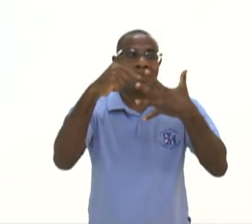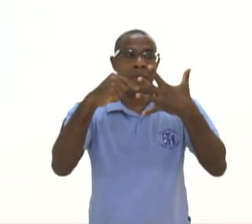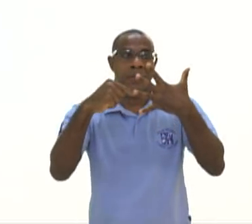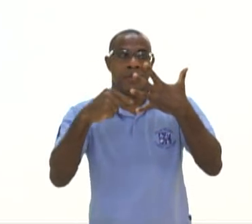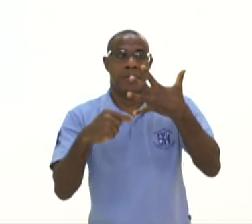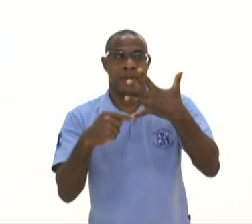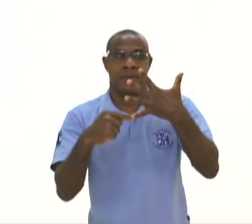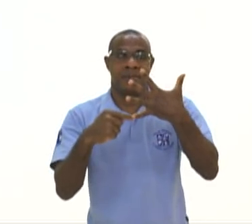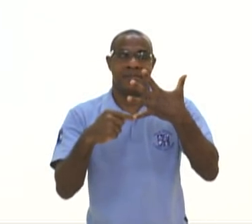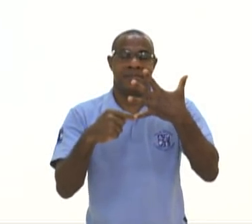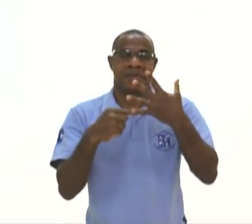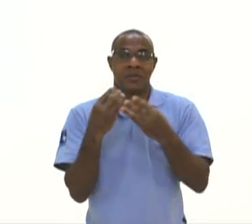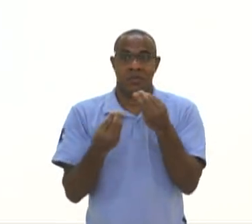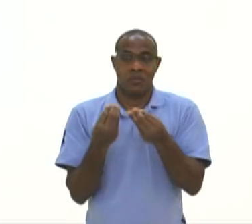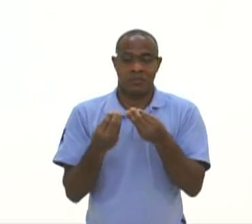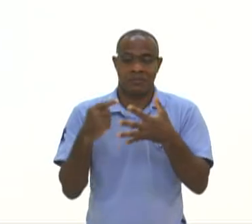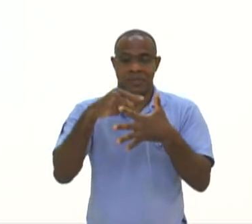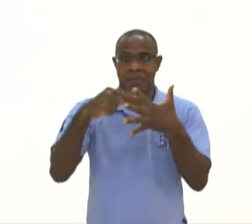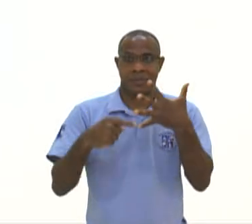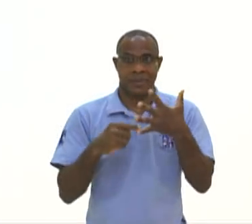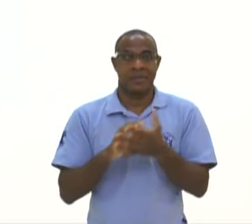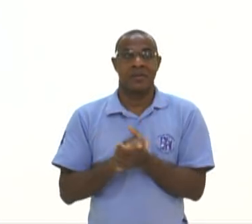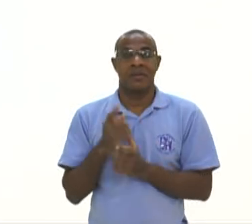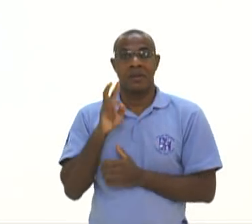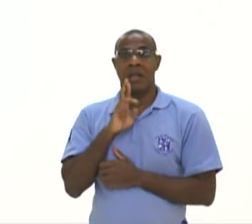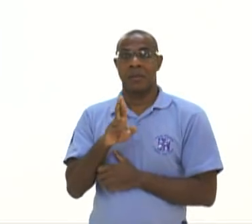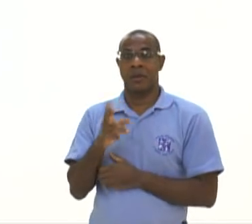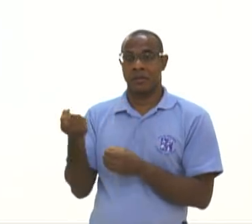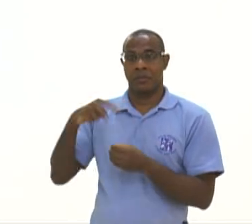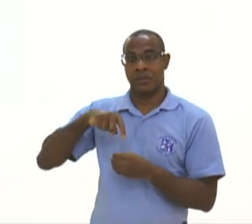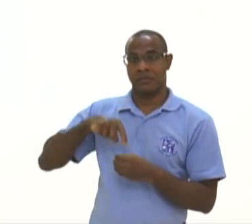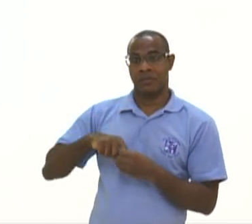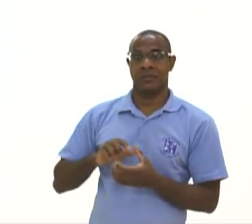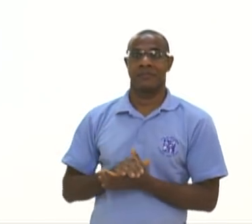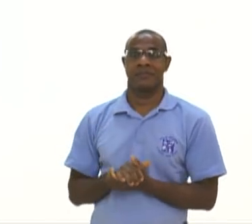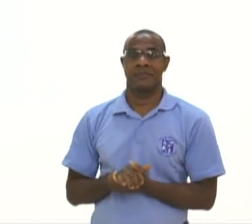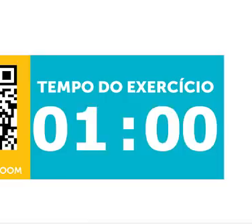a suprarrenal. Ou opção D, pâncreas.